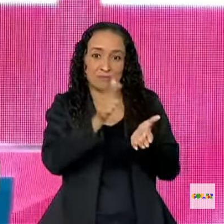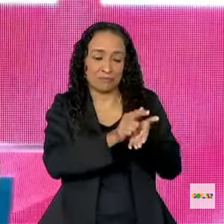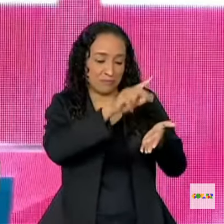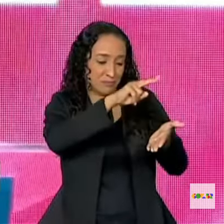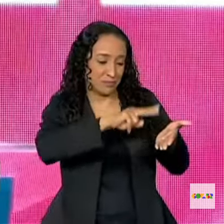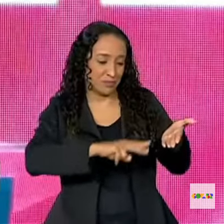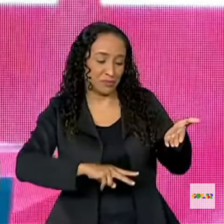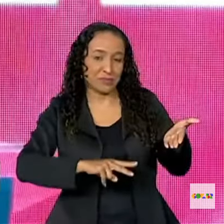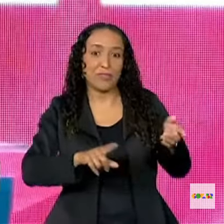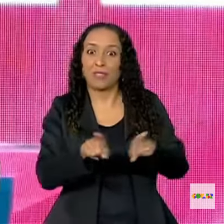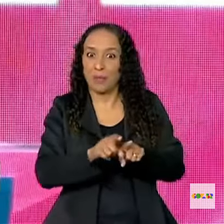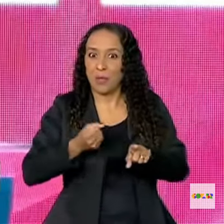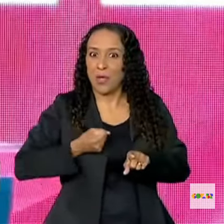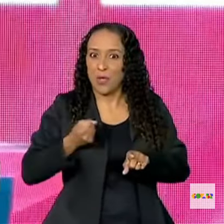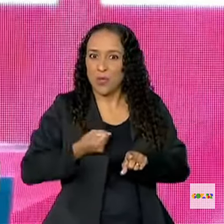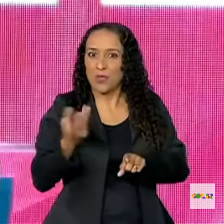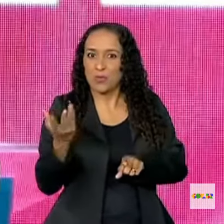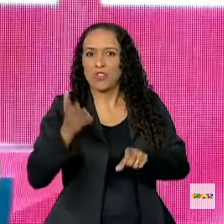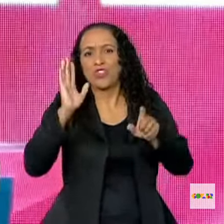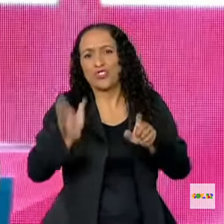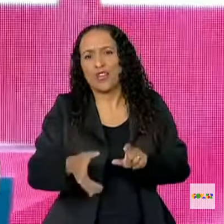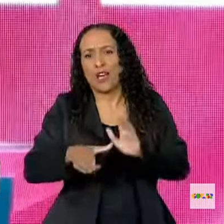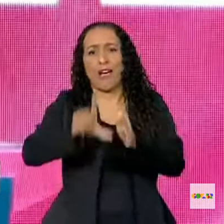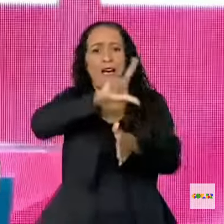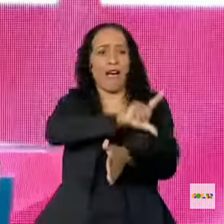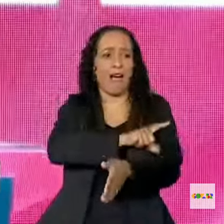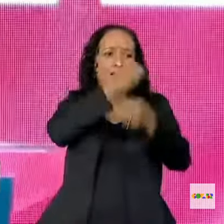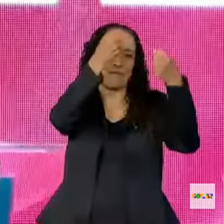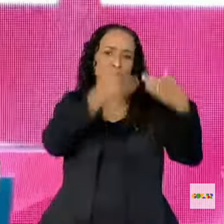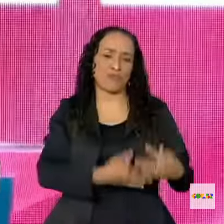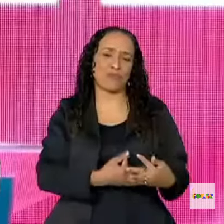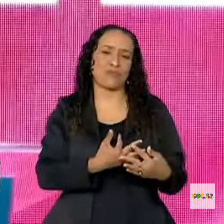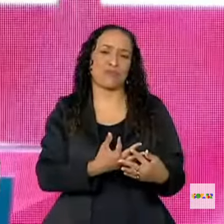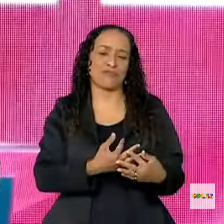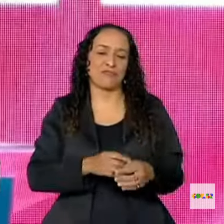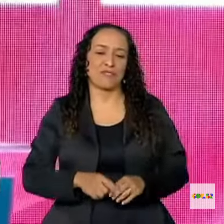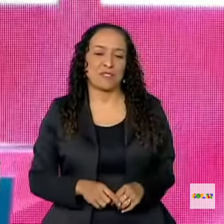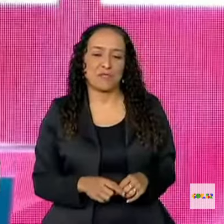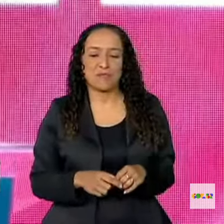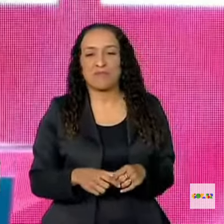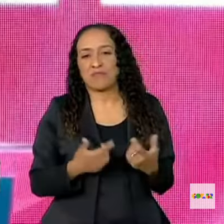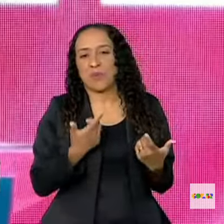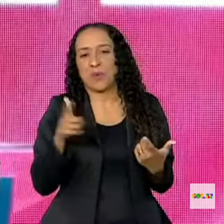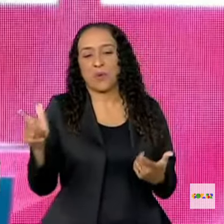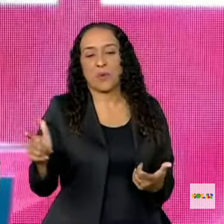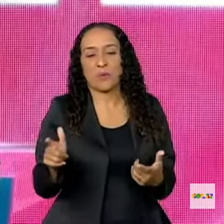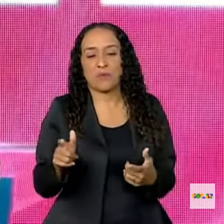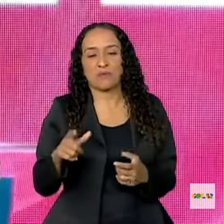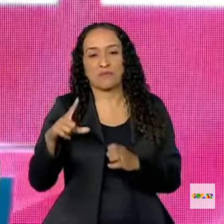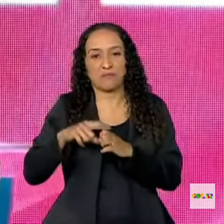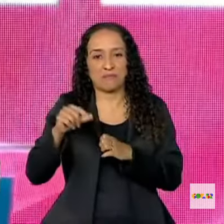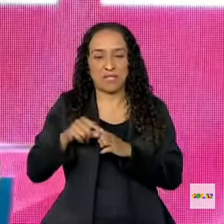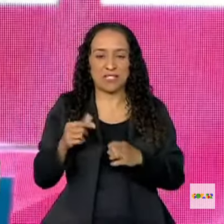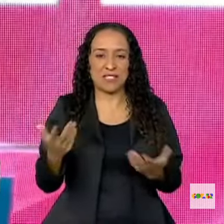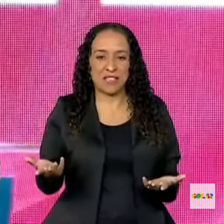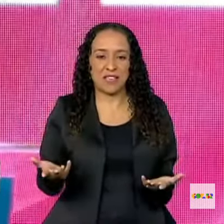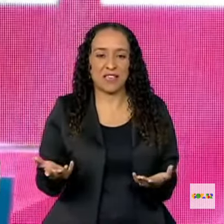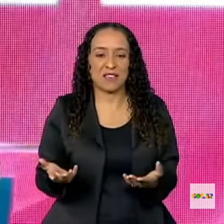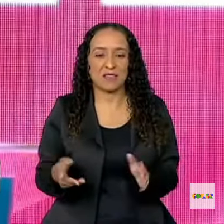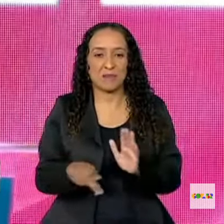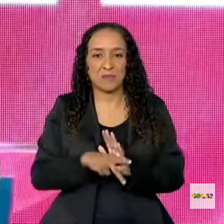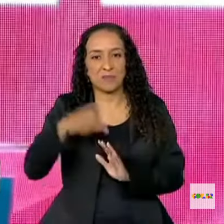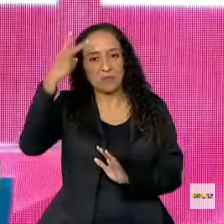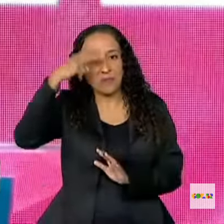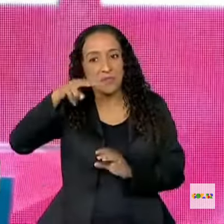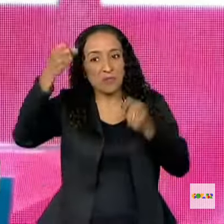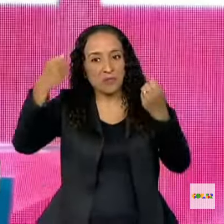os números já foi dito pelo pelo o empresário mexicano